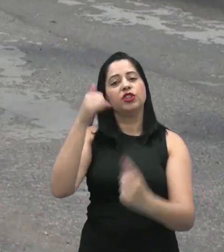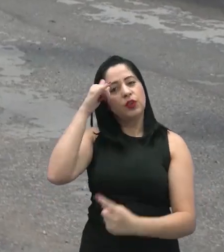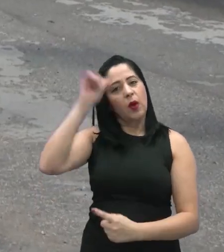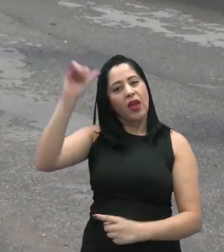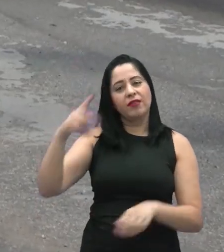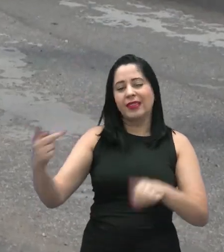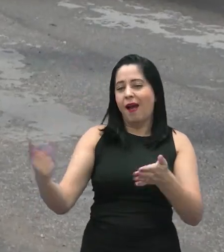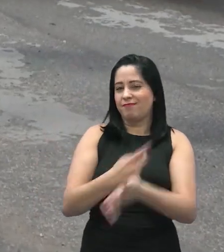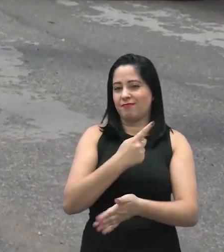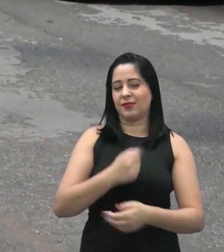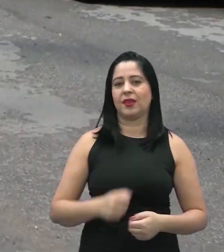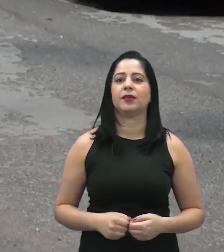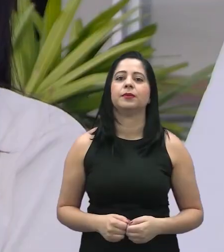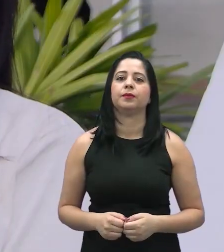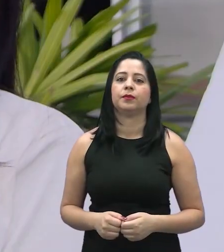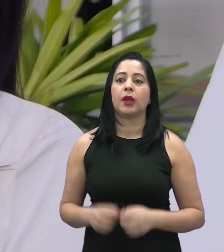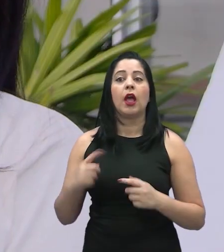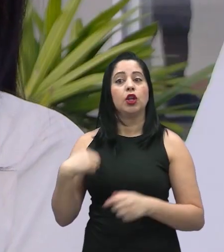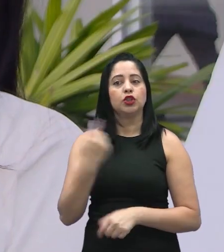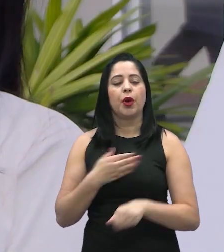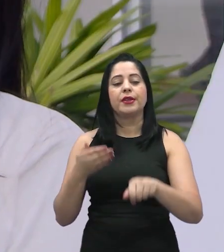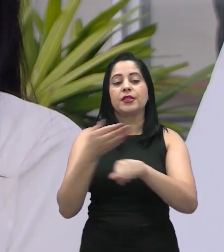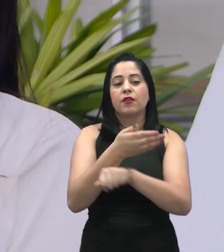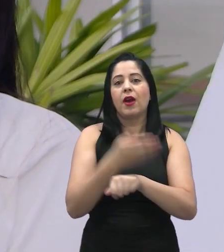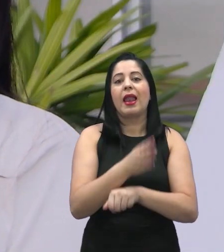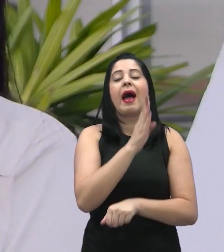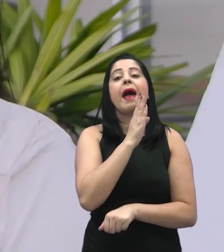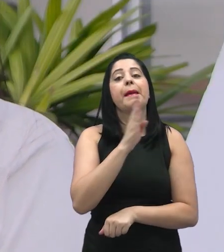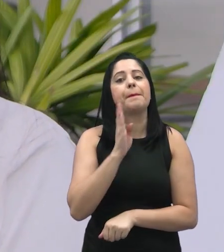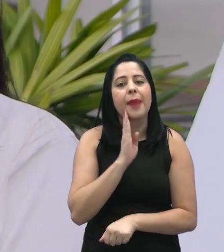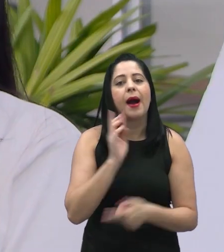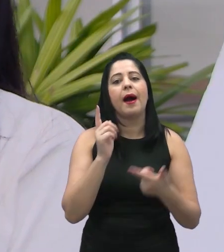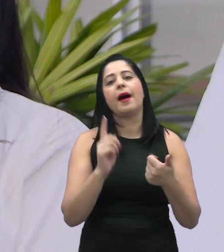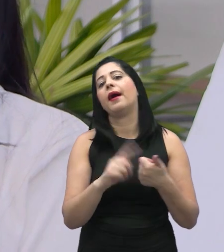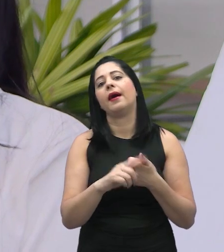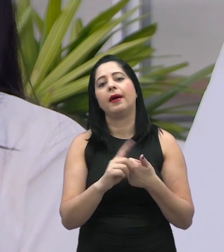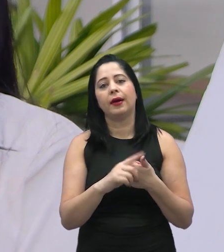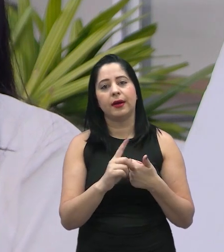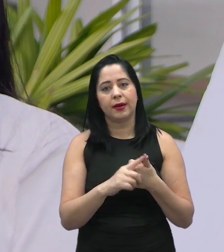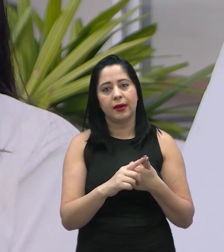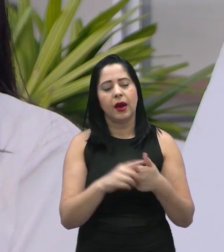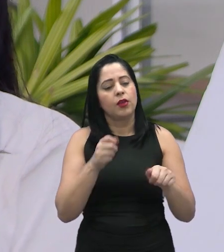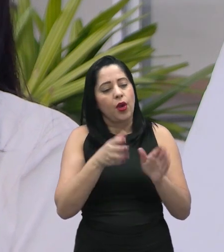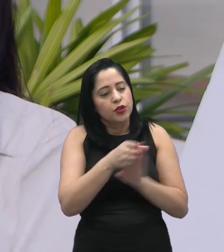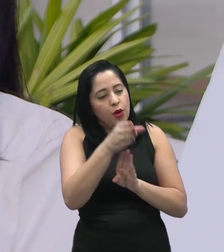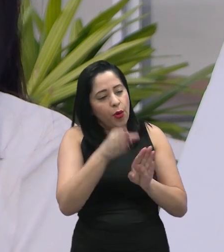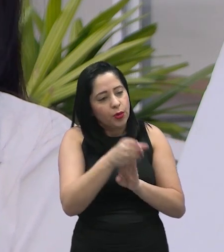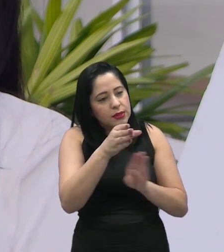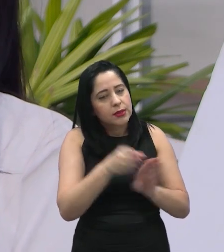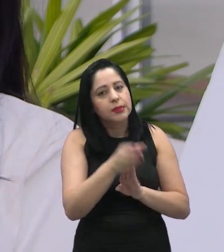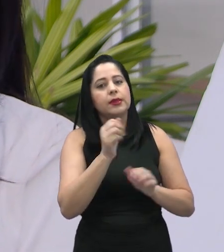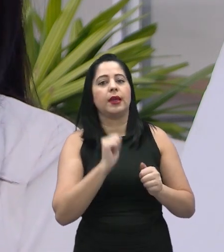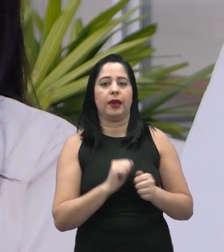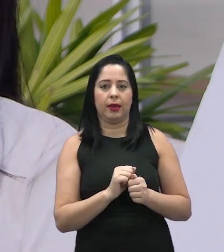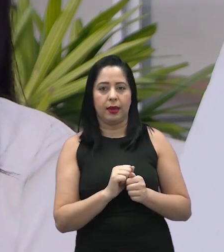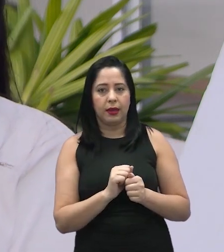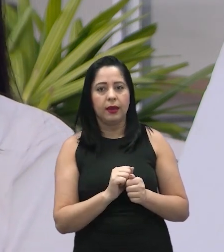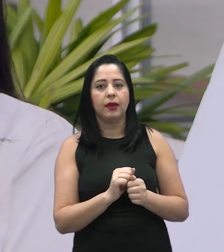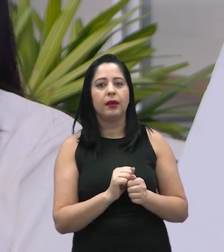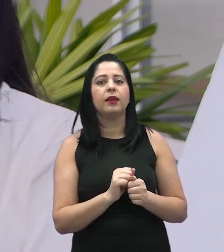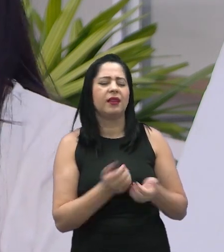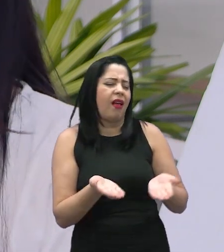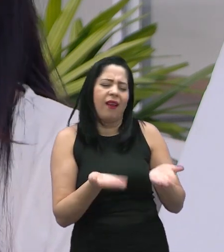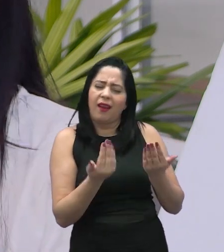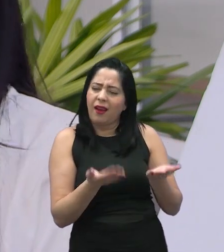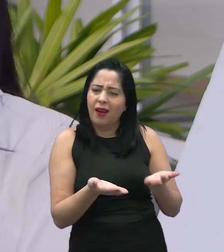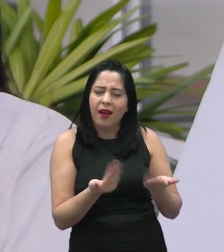prevenir acidentes de trânsito. A gente vai em bares muitas vezes, faz essa orientação com os próprios frequentadores,